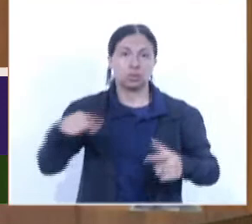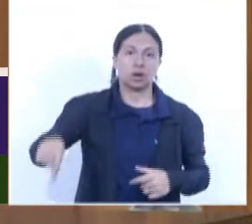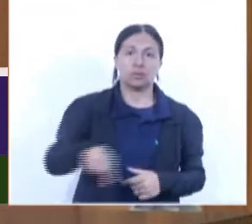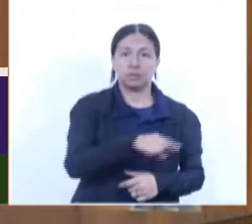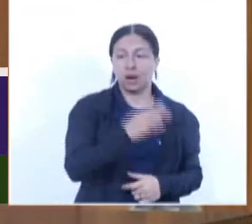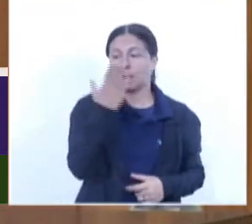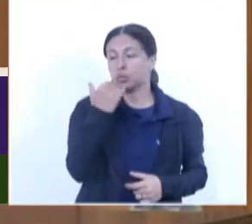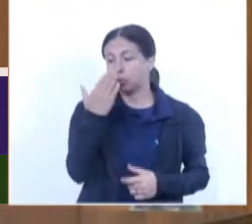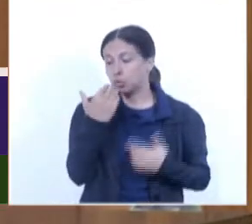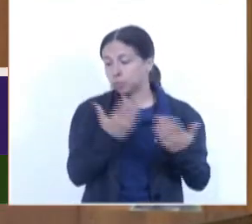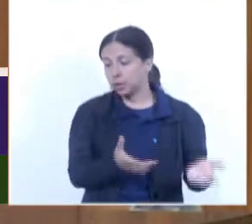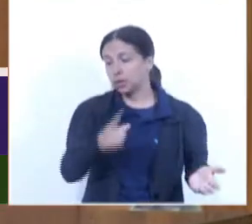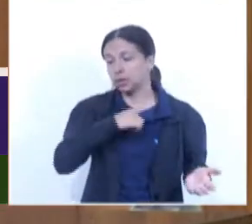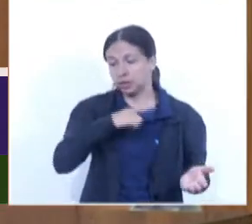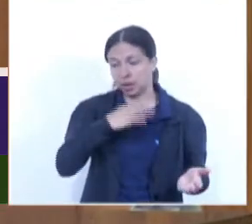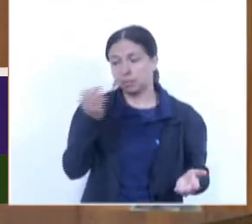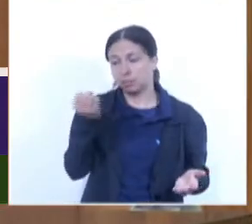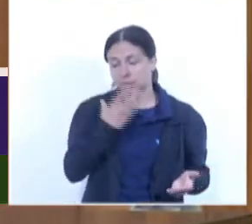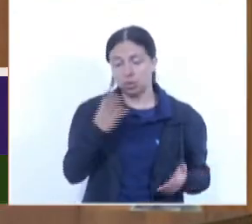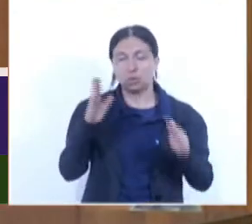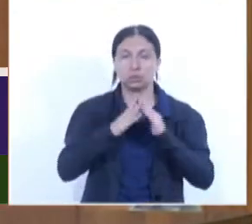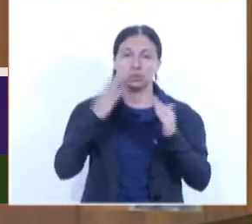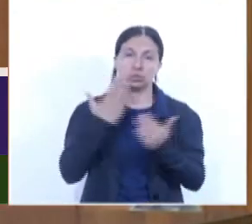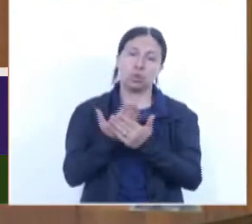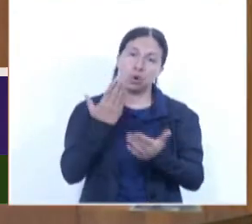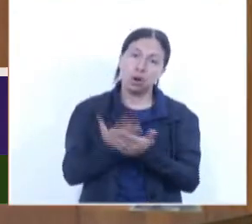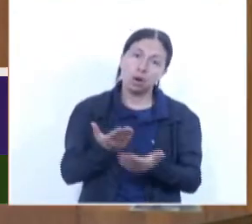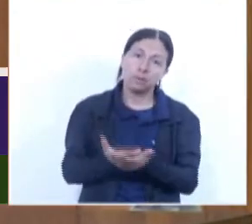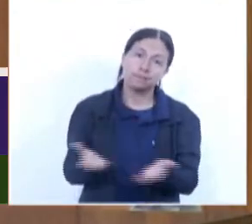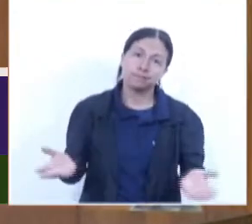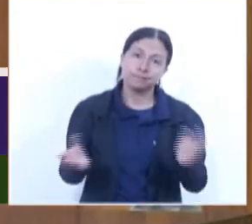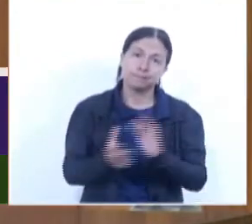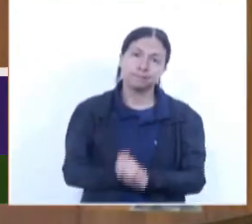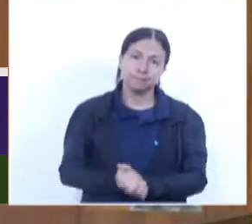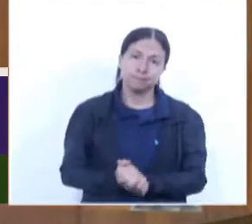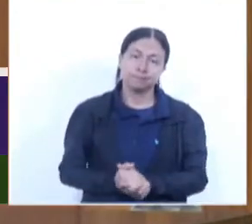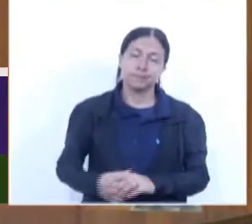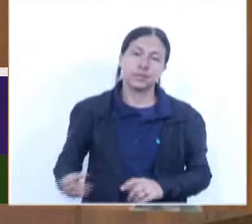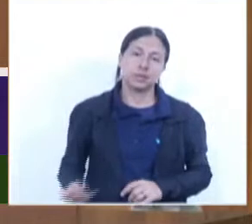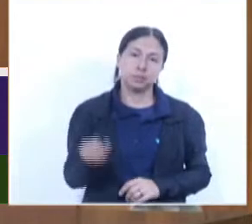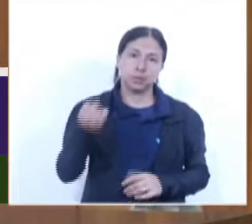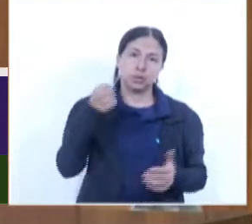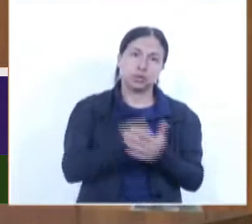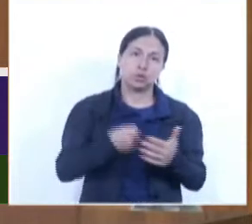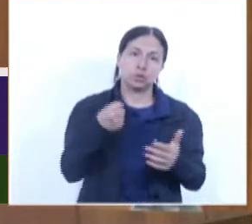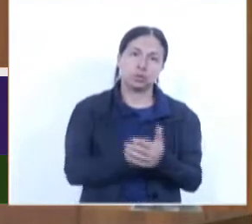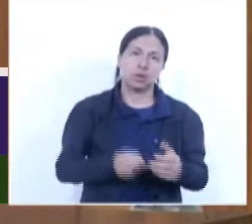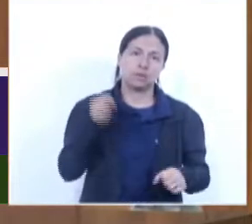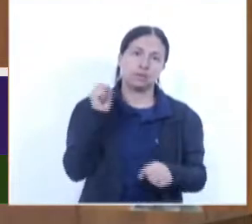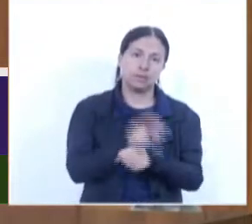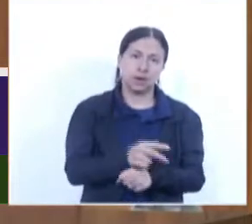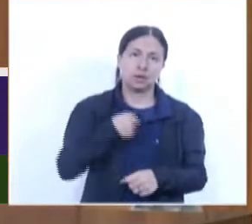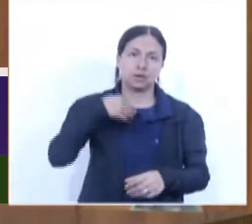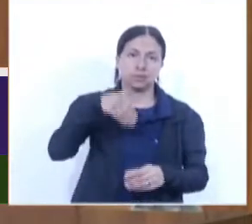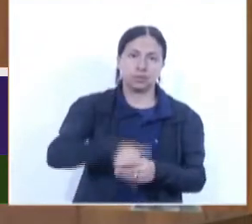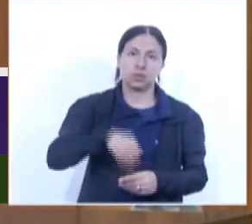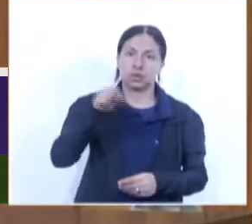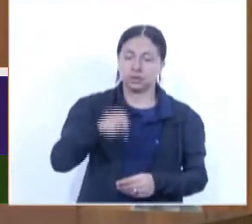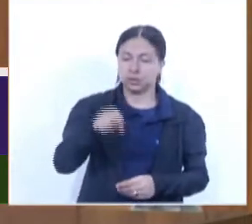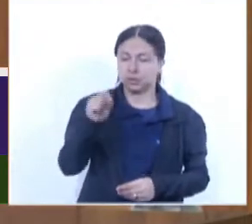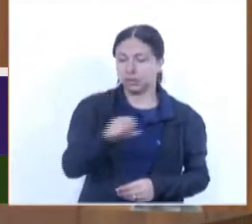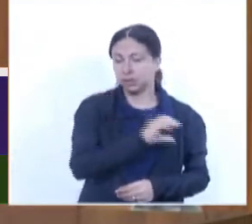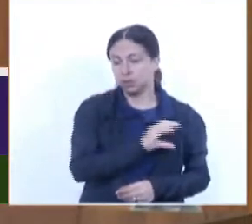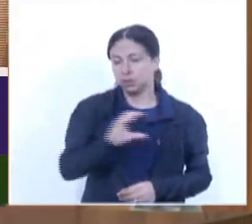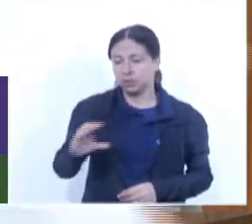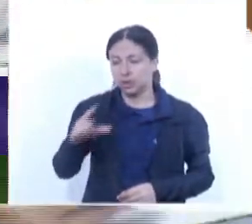nós somos uma boa alimentação nas nossas escolas portanto é importante de lutar sempre por mais vaga meu voto favorável de confiança por